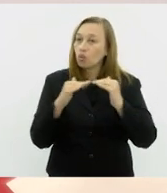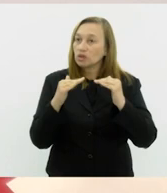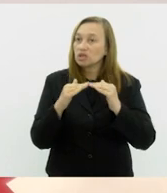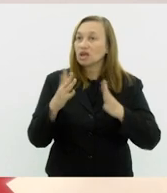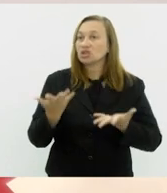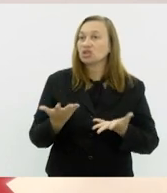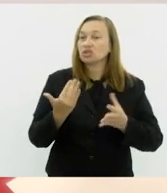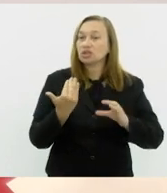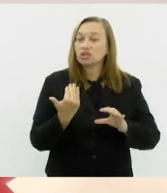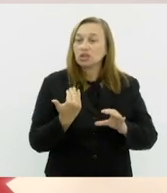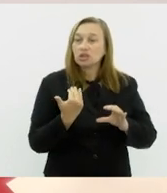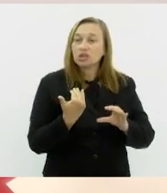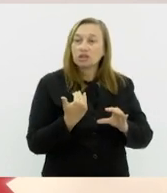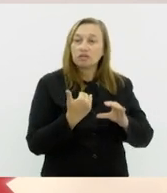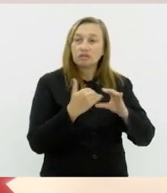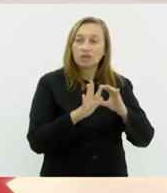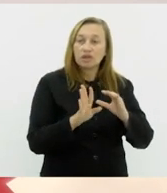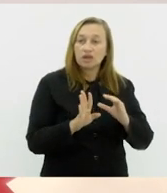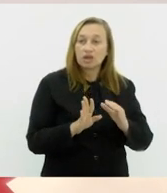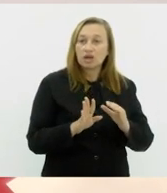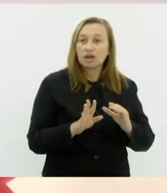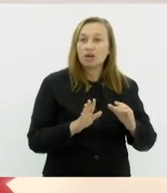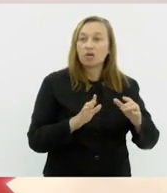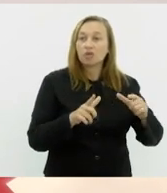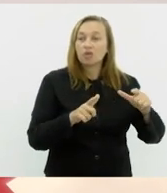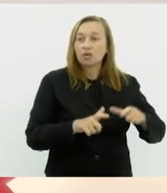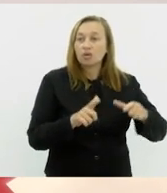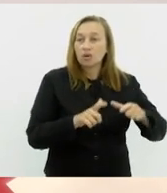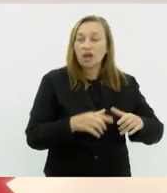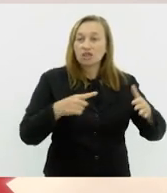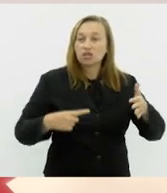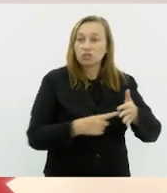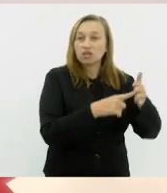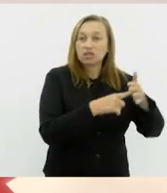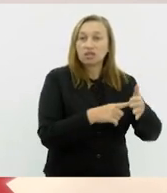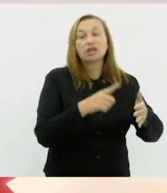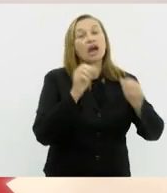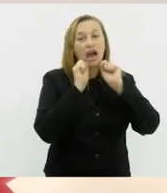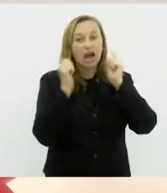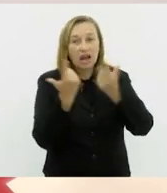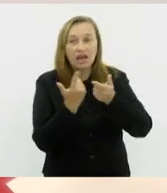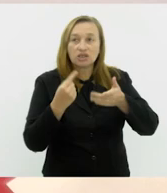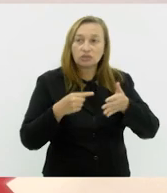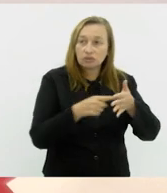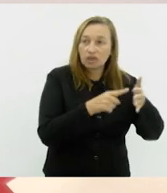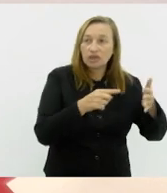nosso canal de denúncias, a Alerj passa o dela e a Odesseia passa o dele.